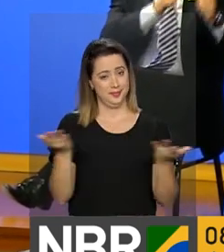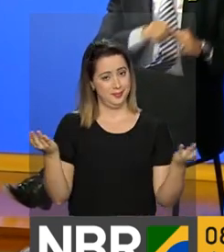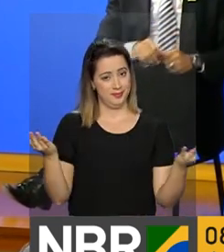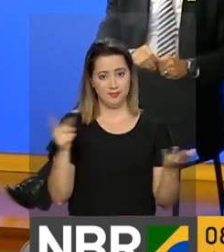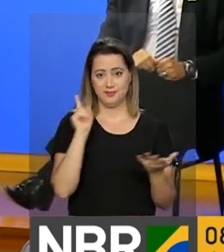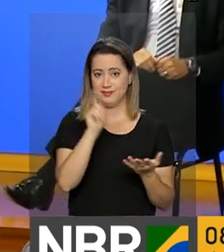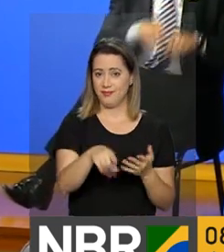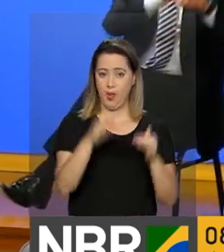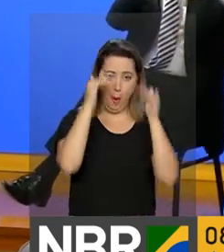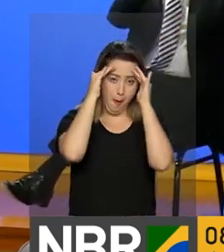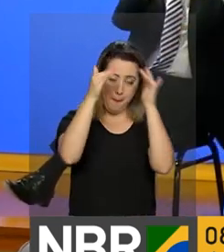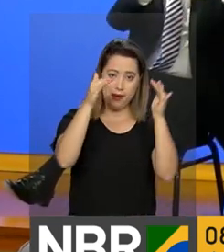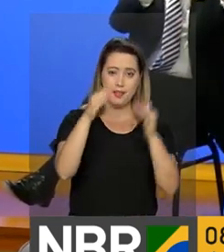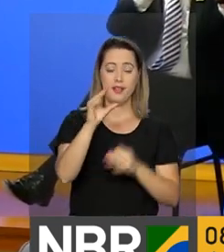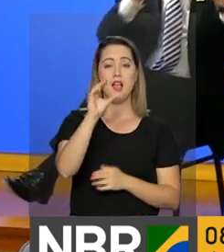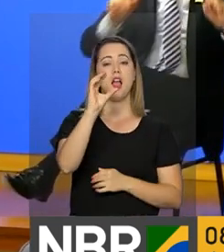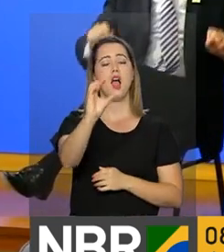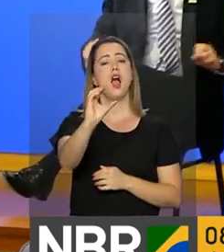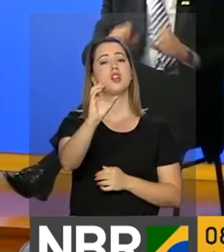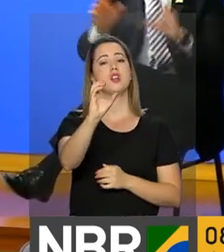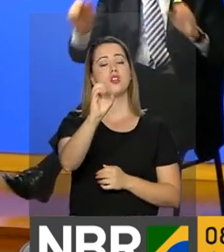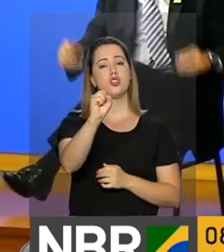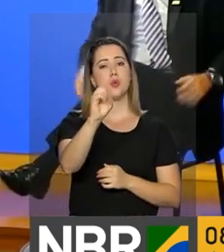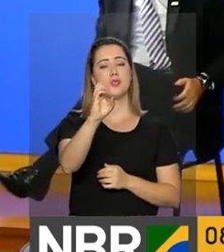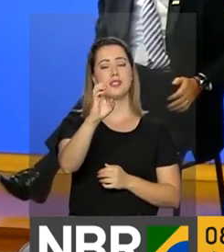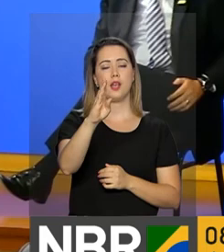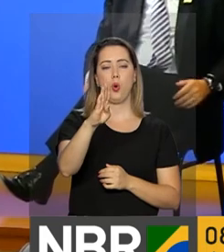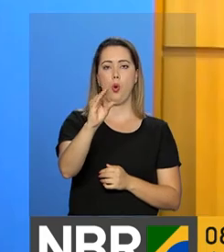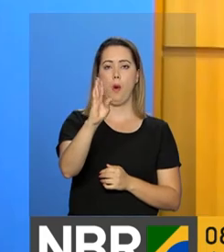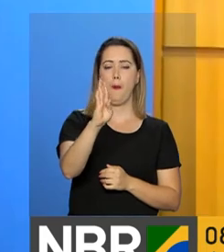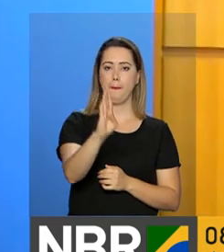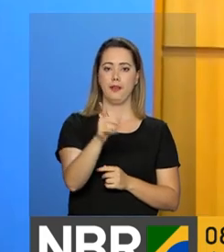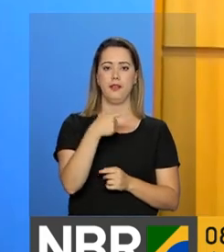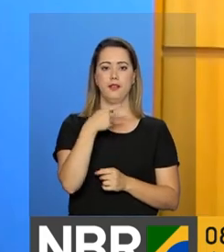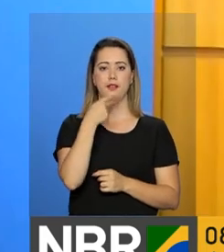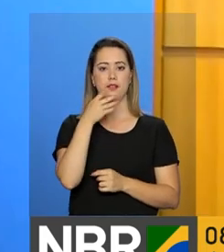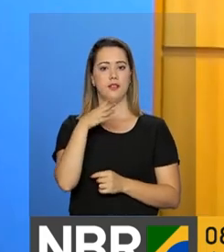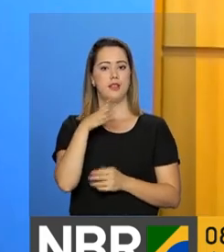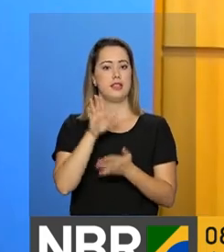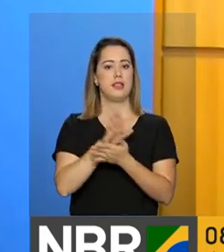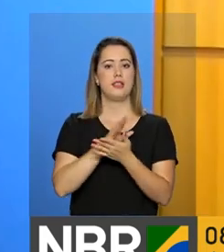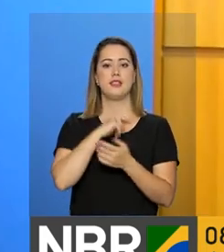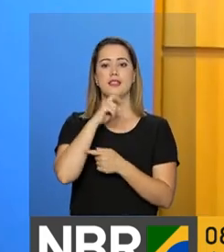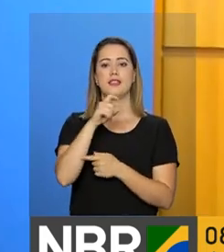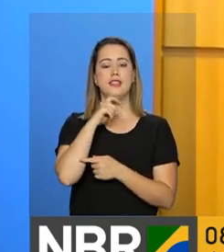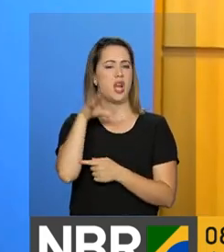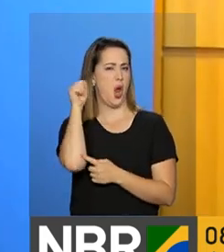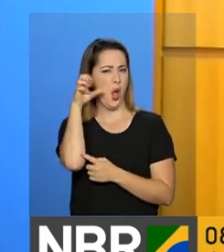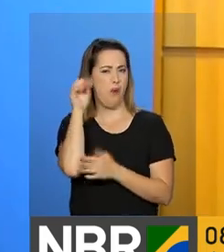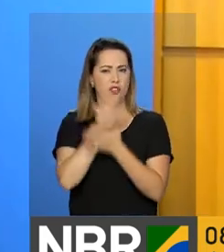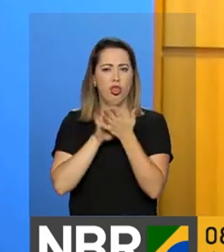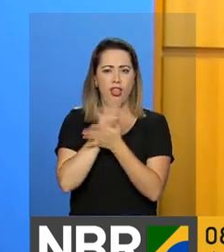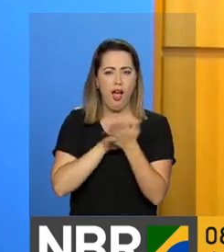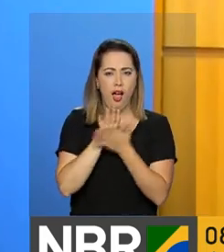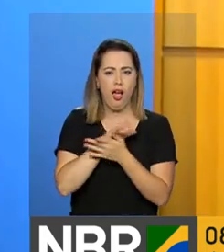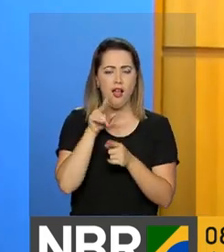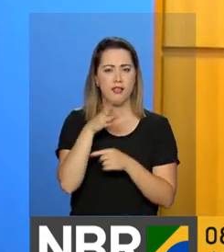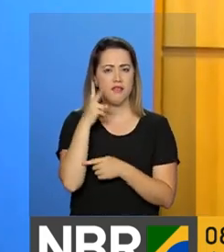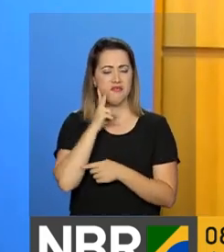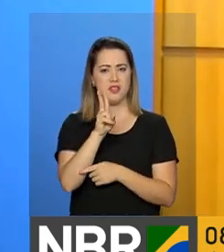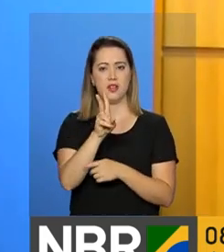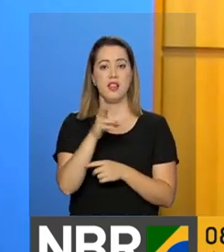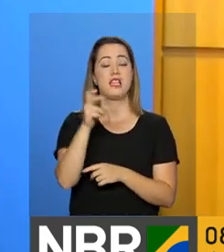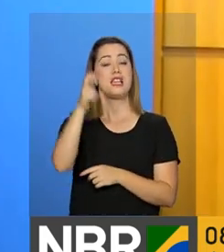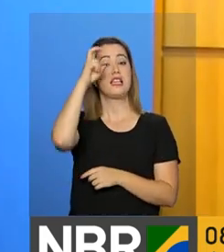É uma homenagem ao Secov. Mas faz de conta que nem ouviu, ninguém conta para a imprensa. Que na quinta-feira nós